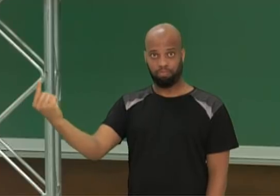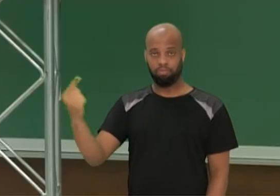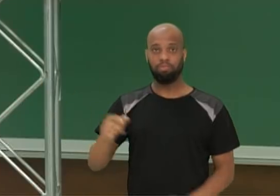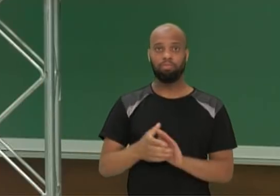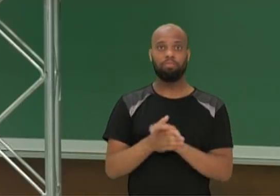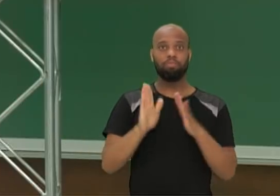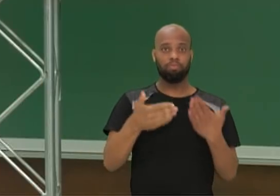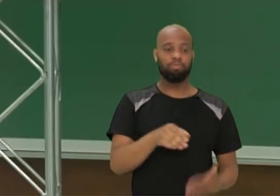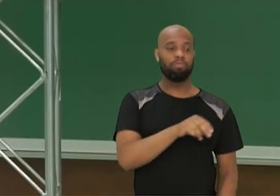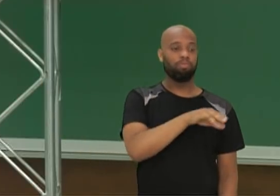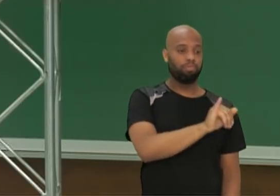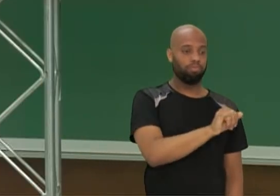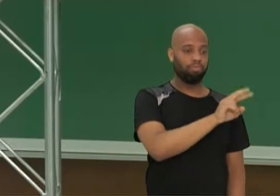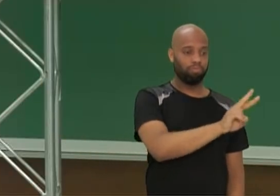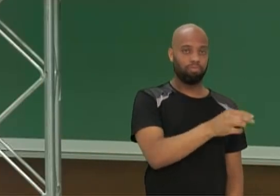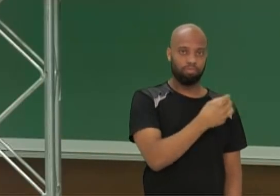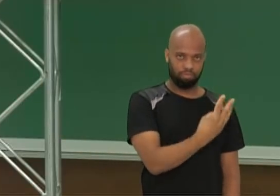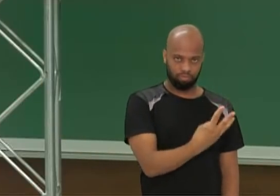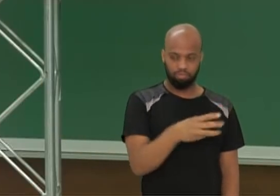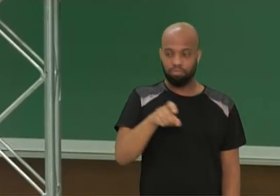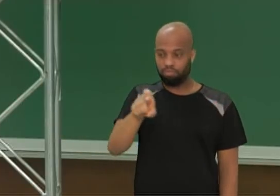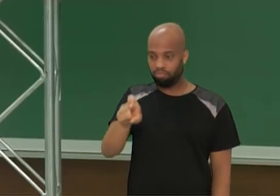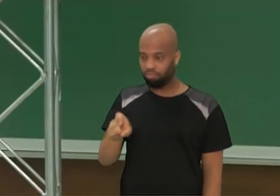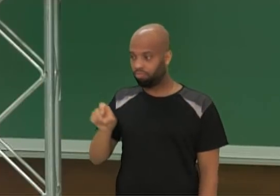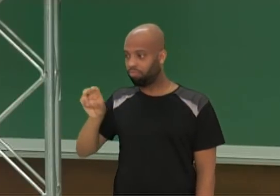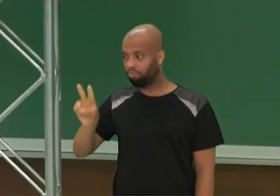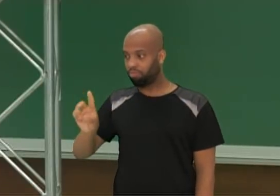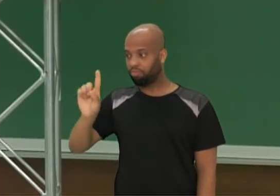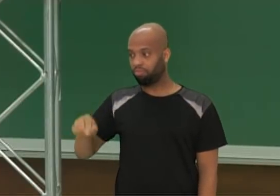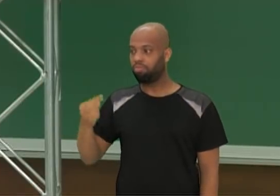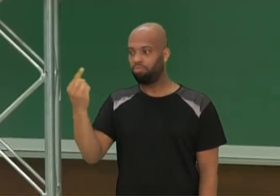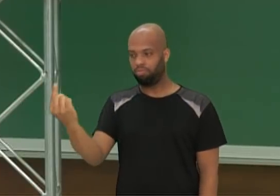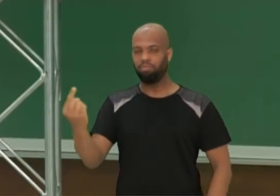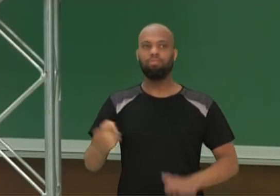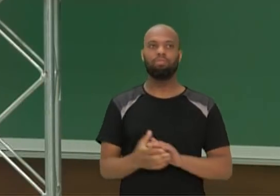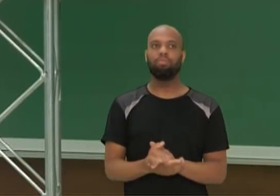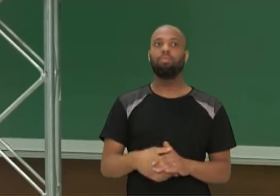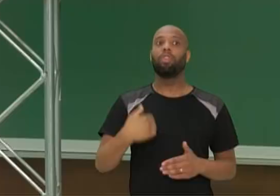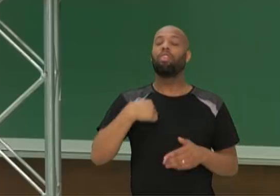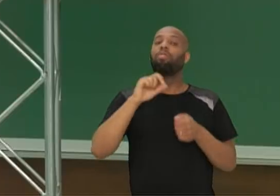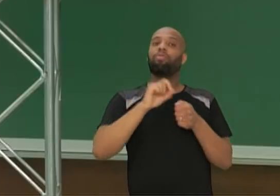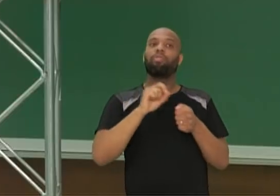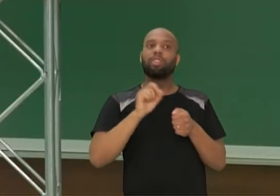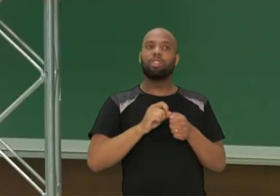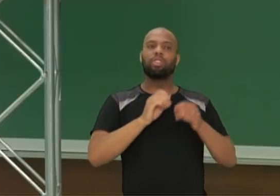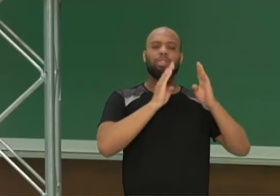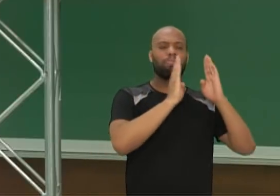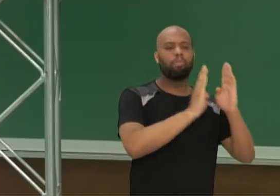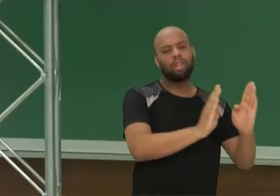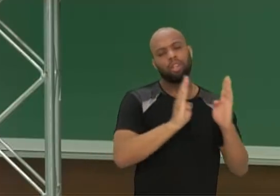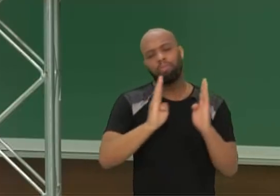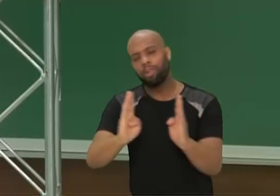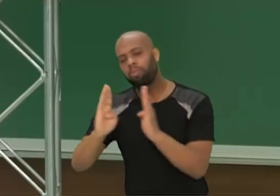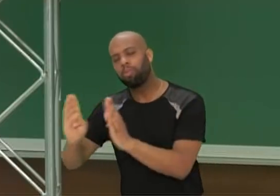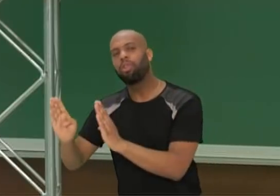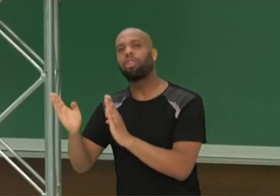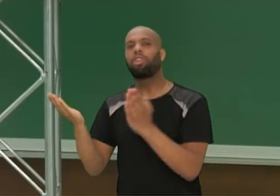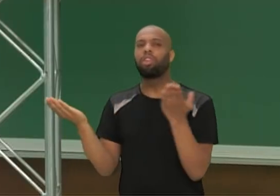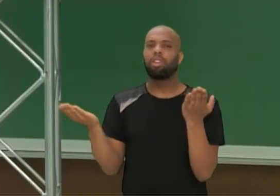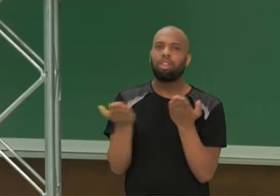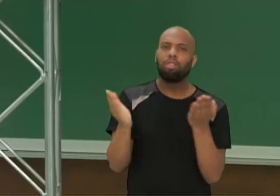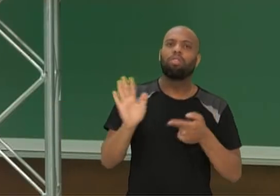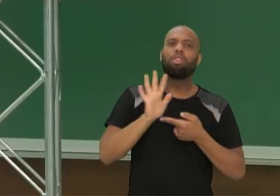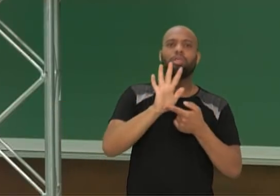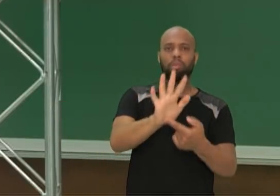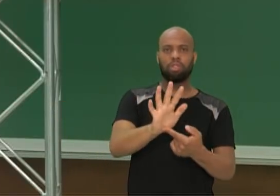Então, y do vértice é 3, x do vértice é 1. Eu estou fazendo pausadamente essa leitura para que